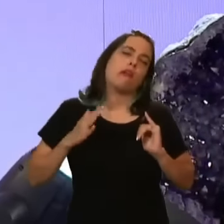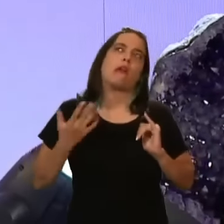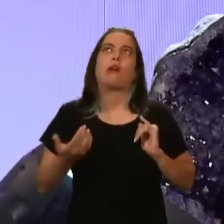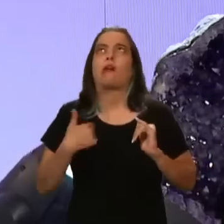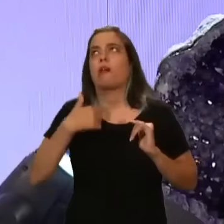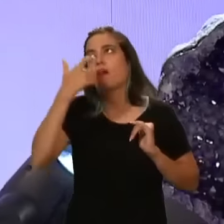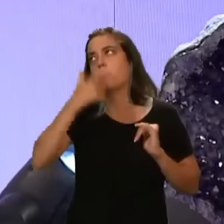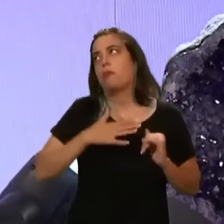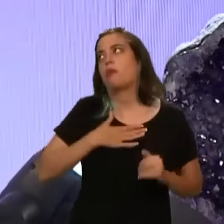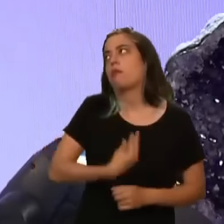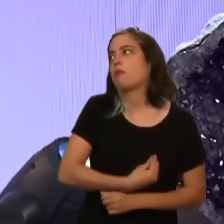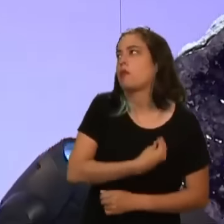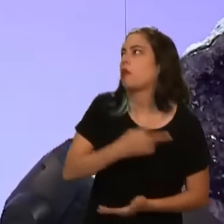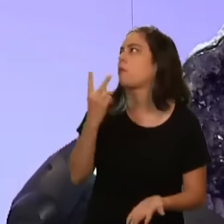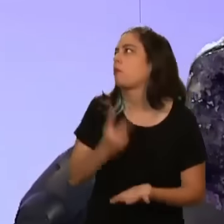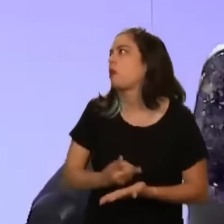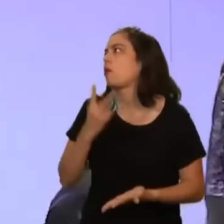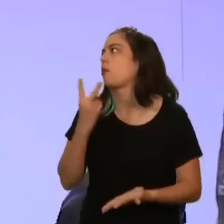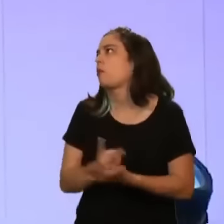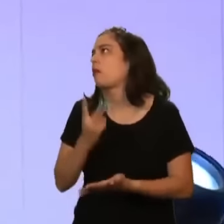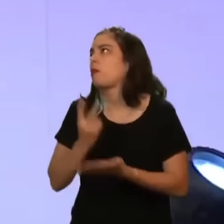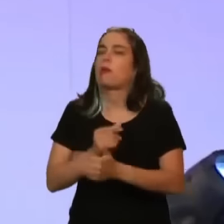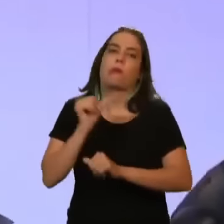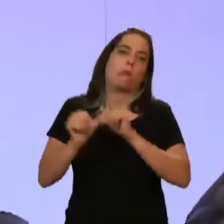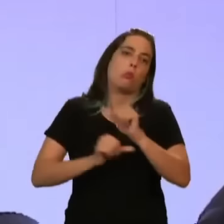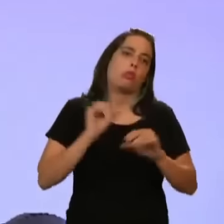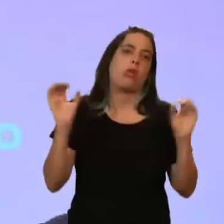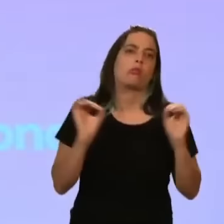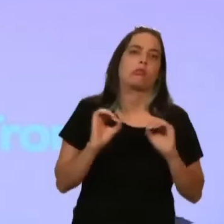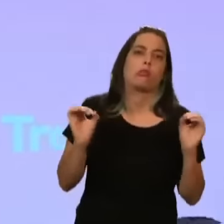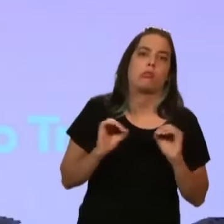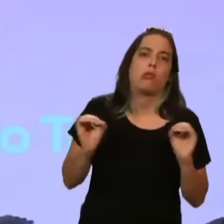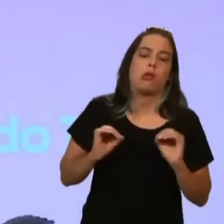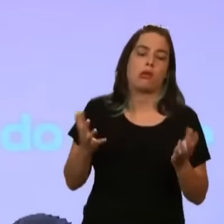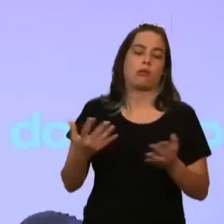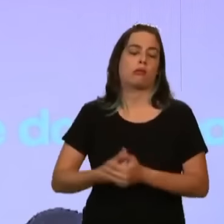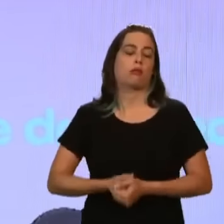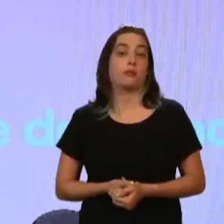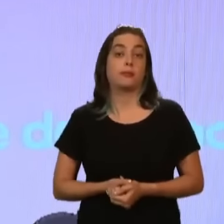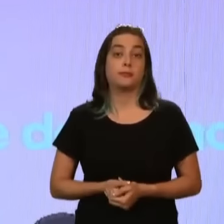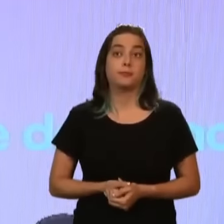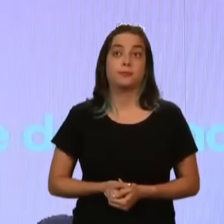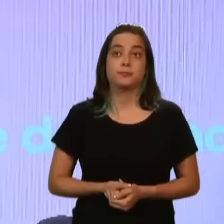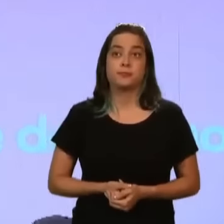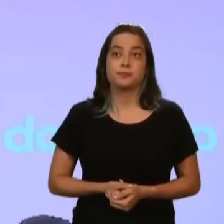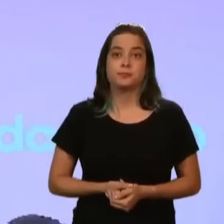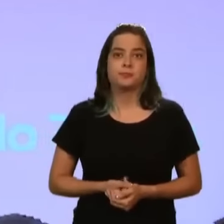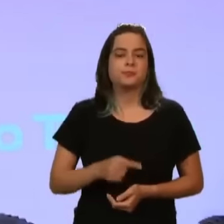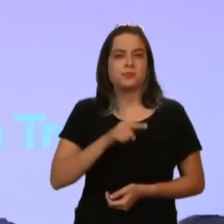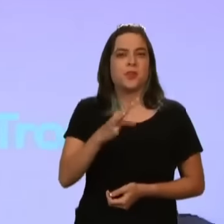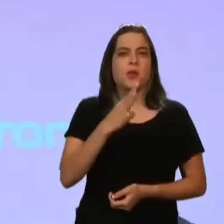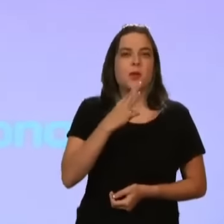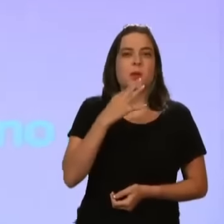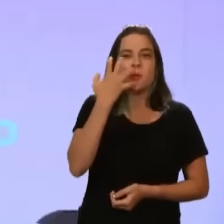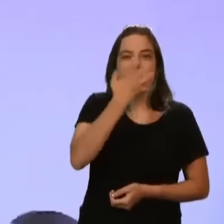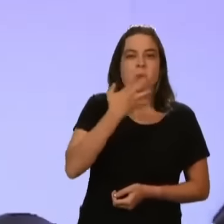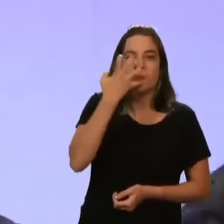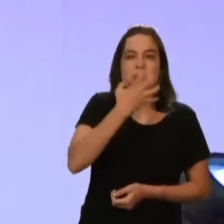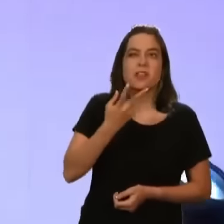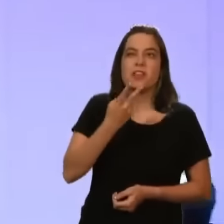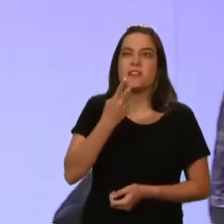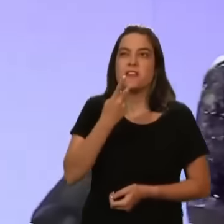assim, Gabriela. Não. As mais novas nem sabem o que eu cantei aqui, né? Quem aqui sabe do que eu estou cantando?